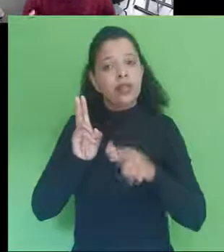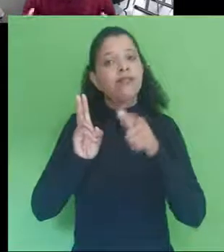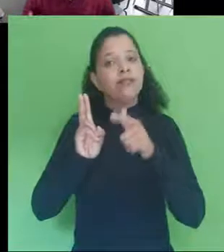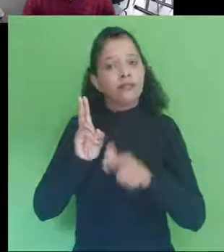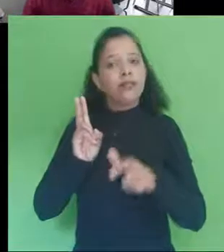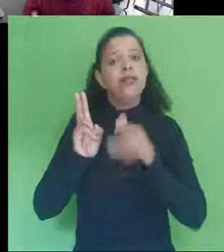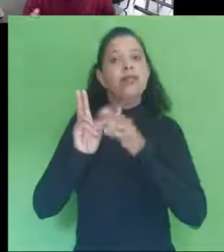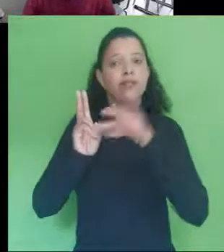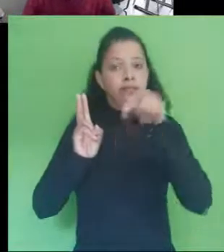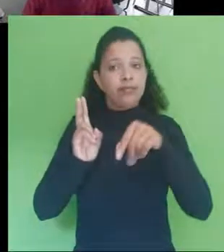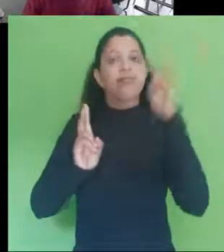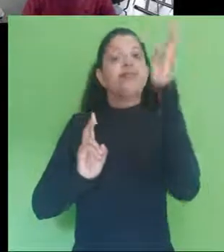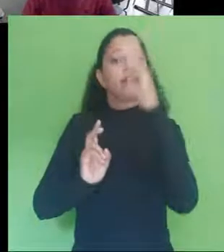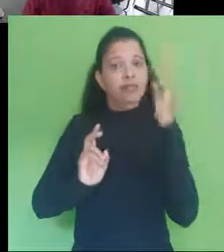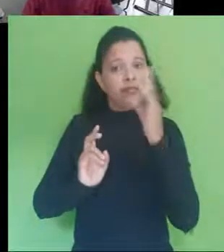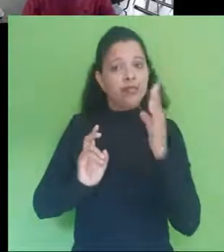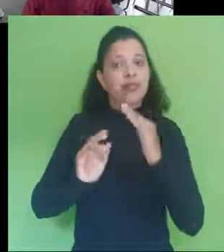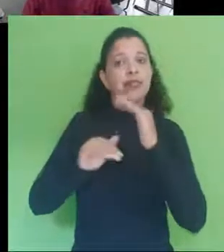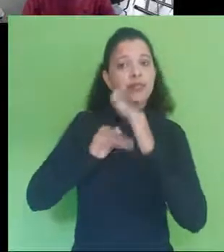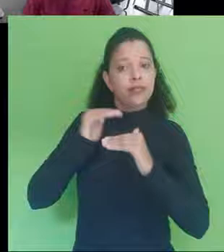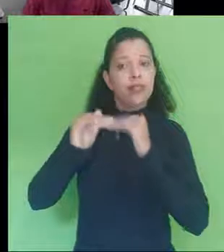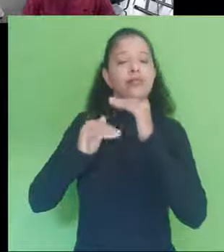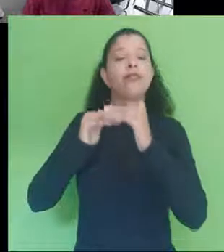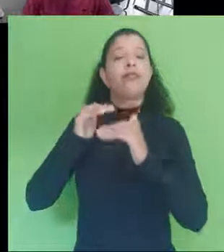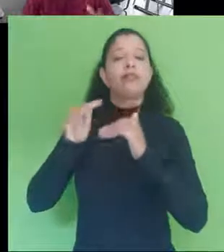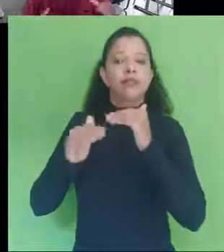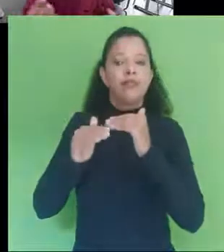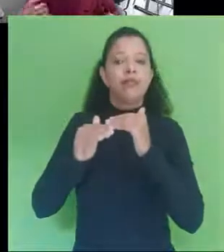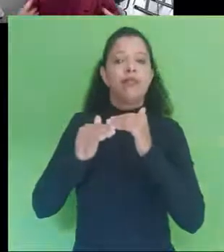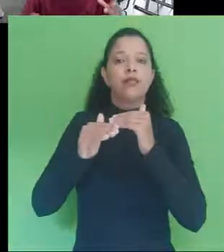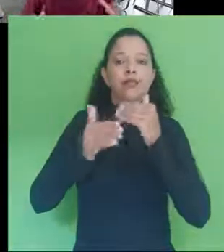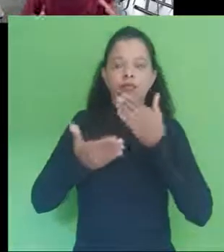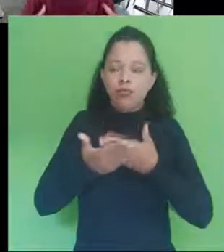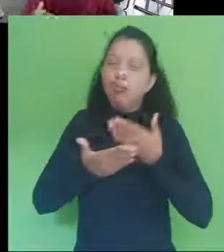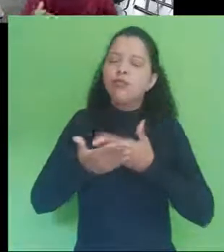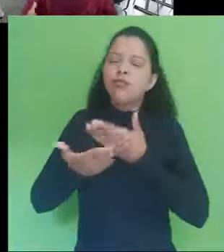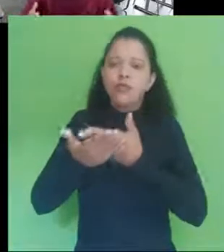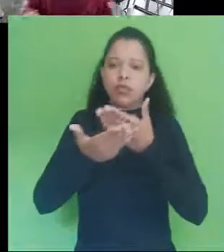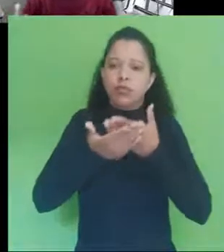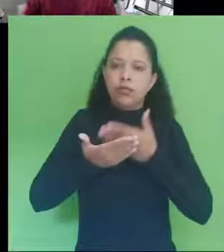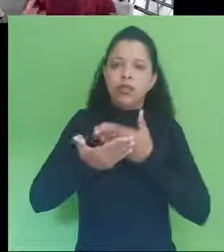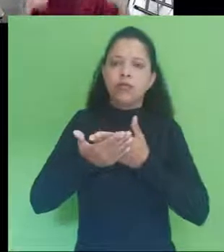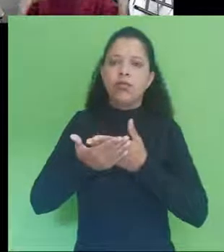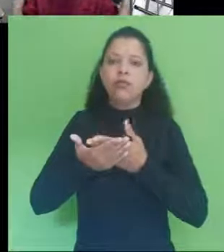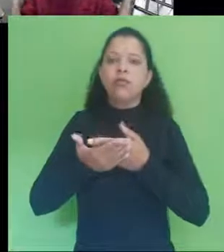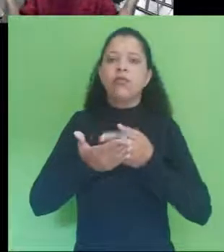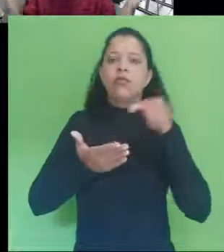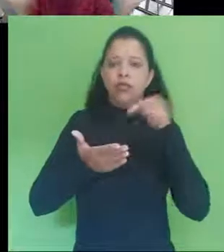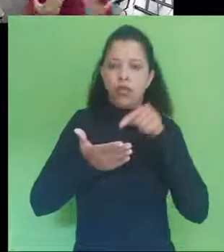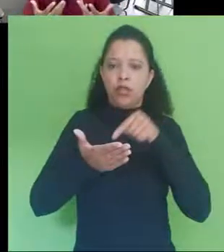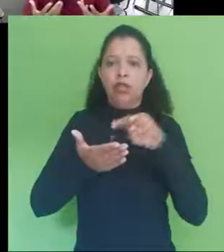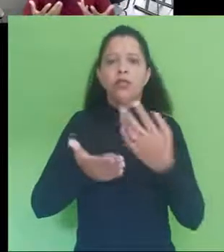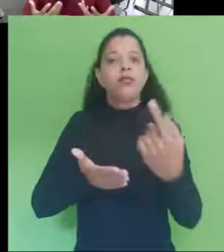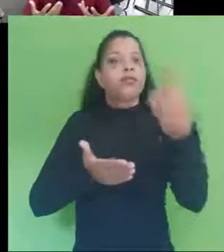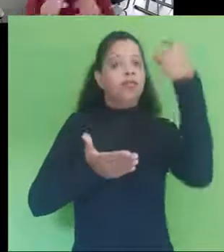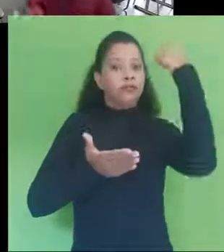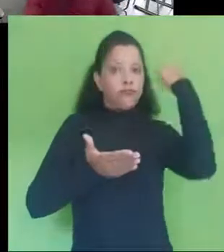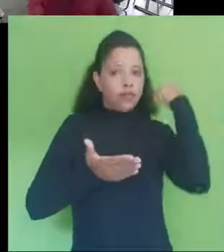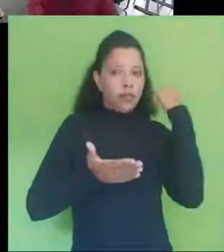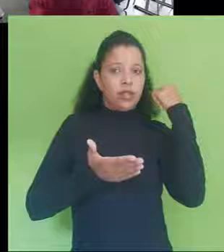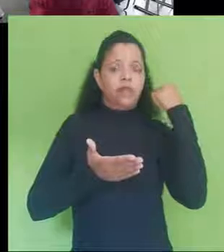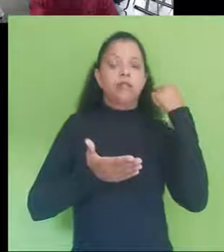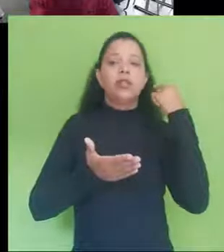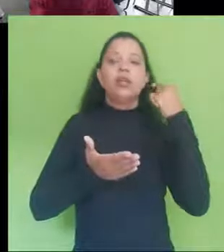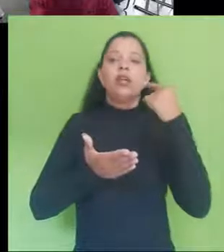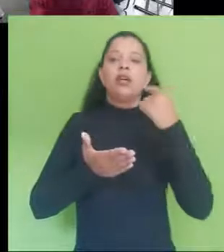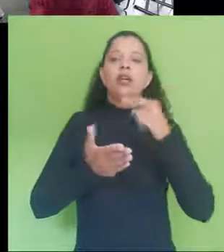dos tupis guaranis aqui no Brasil. Ok? Então, história estuda esse passado do conjunto da